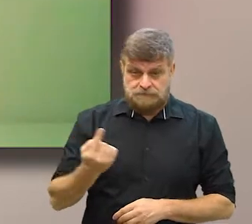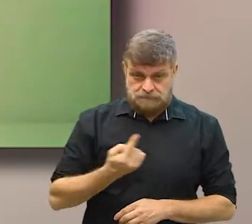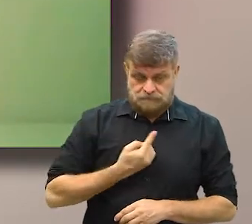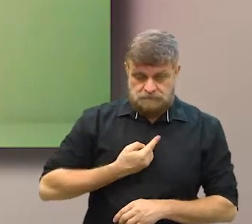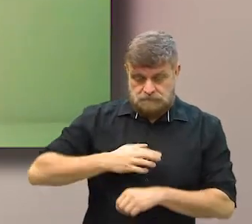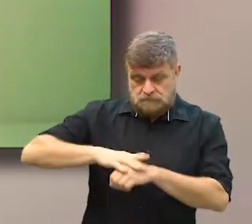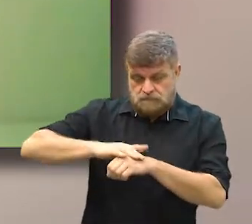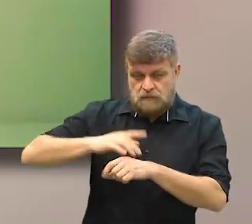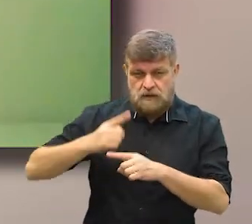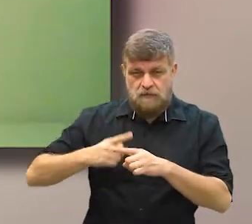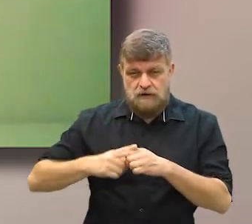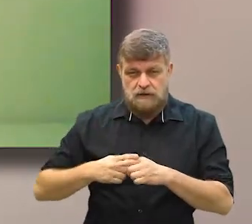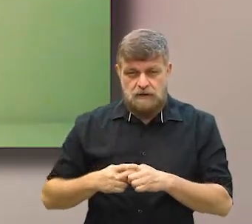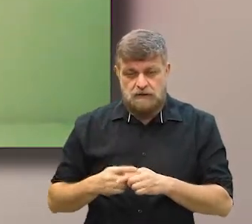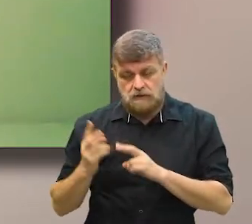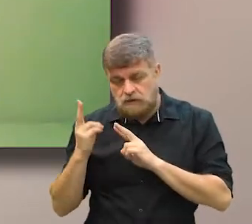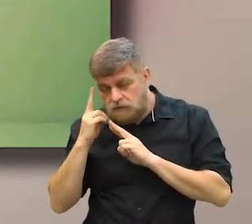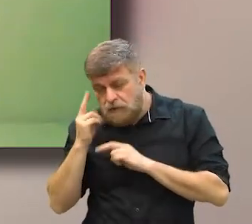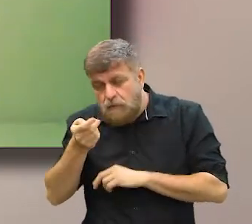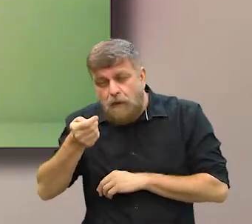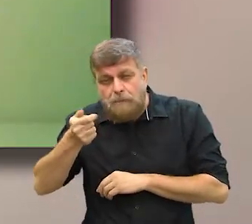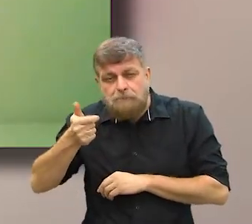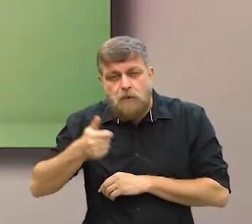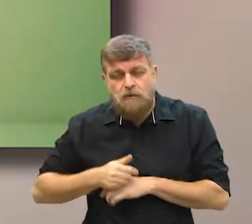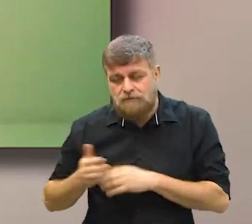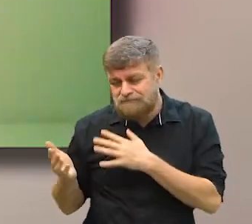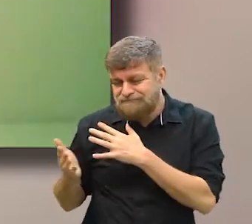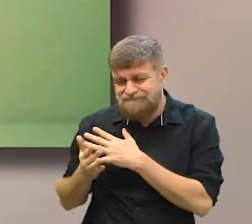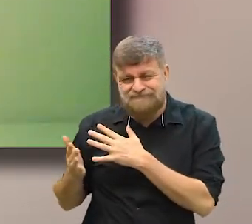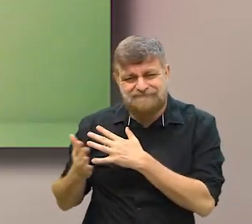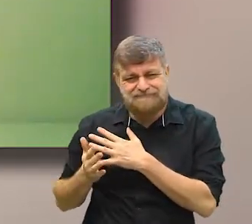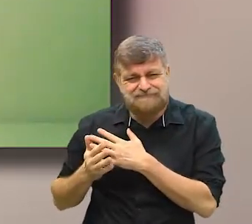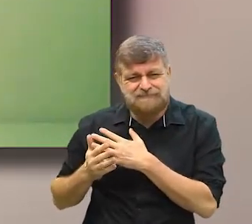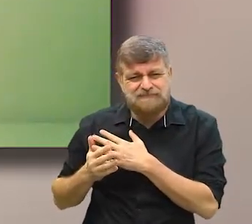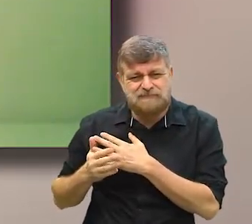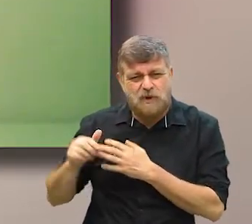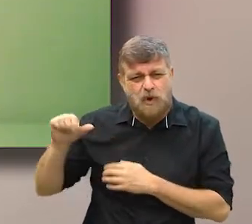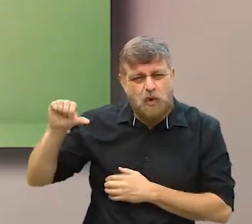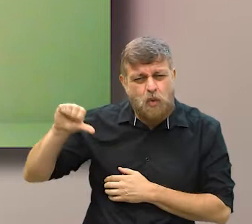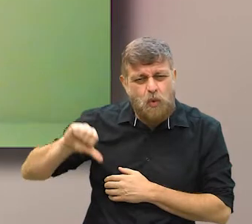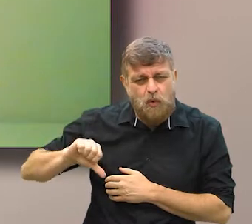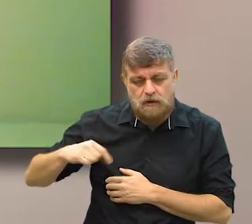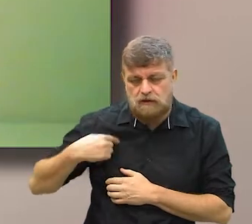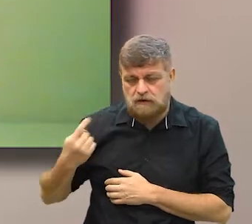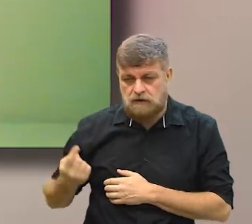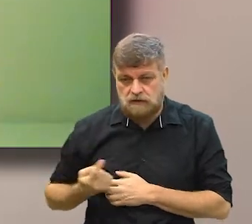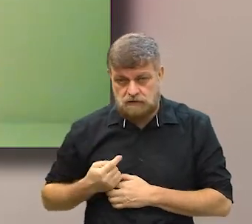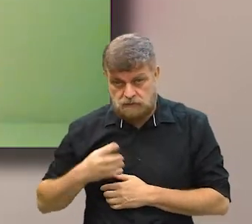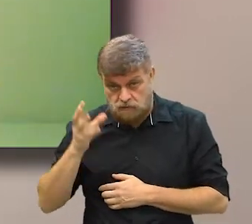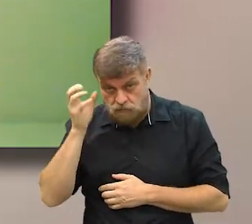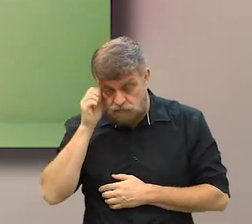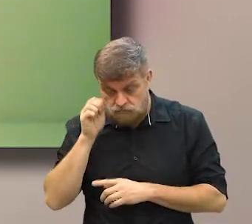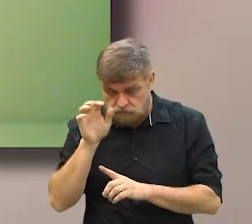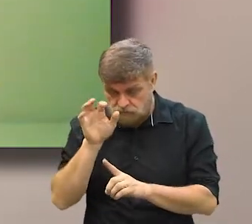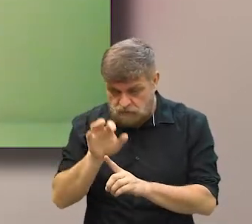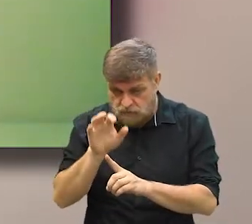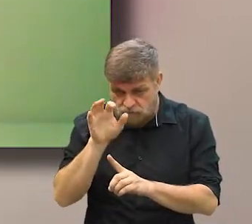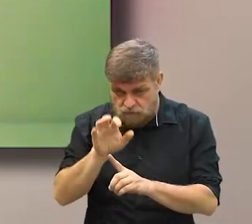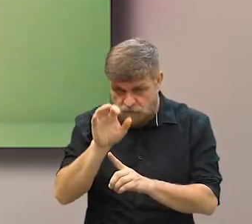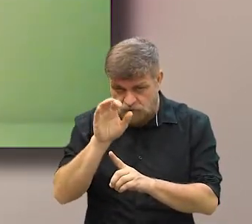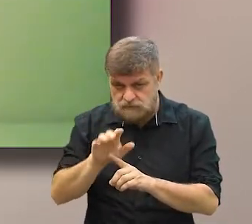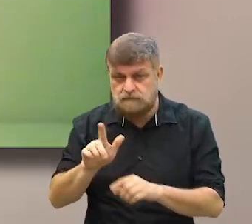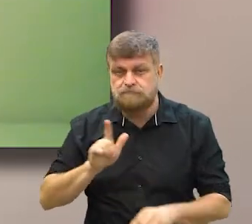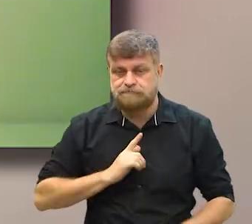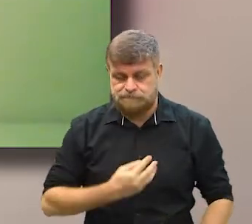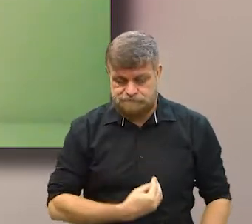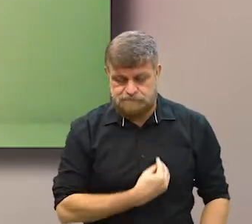porque dormimos cada vez menos e dormimos cada vez pior. Então, a influência do sono está se fazendo cada